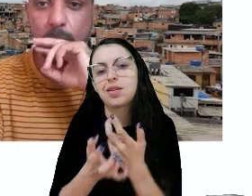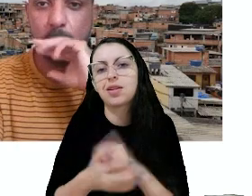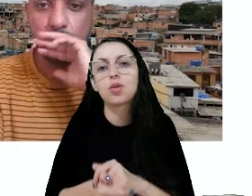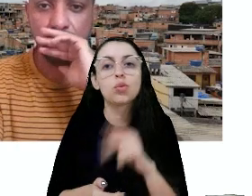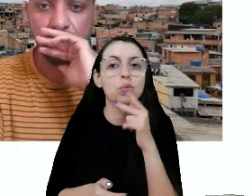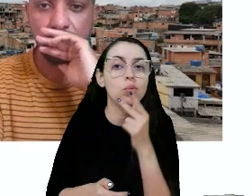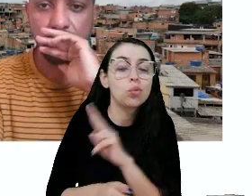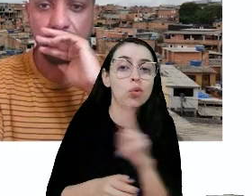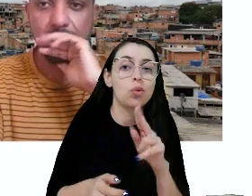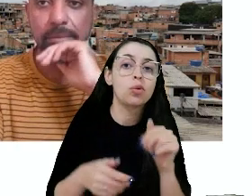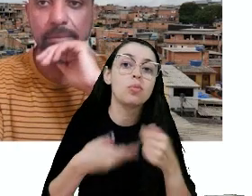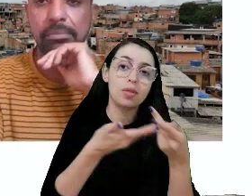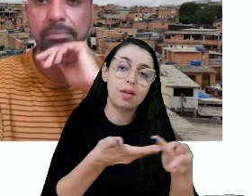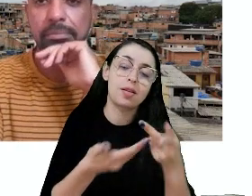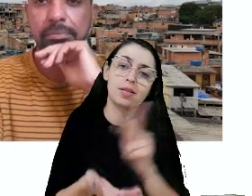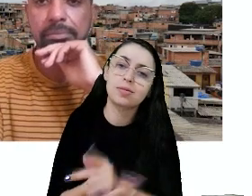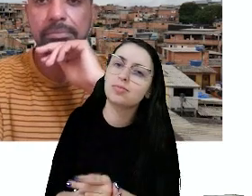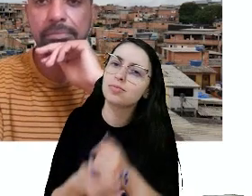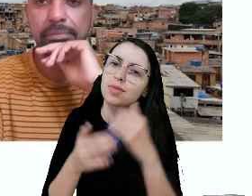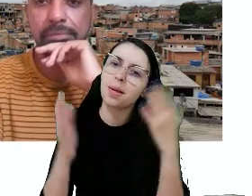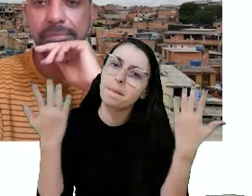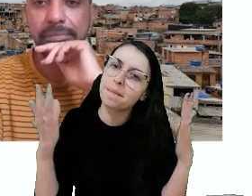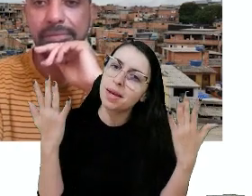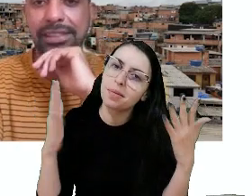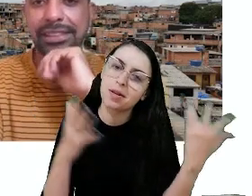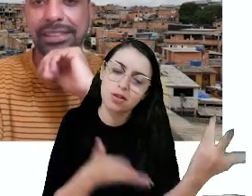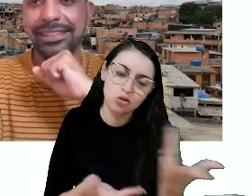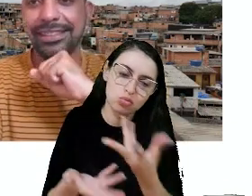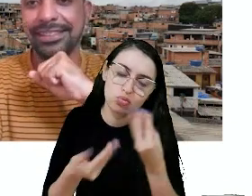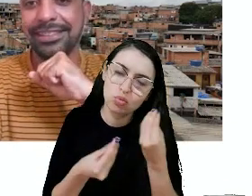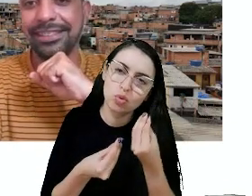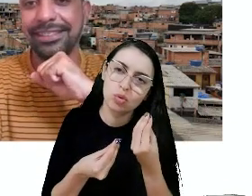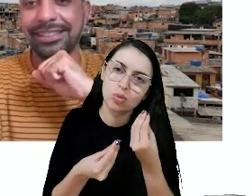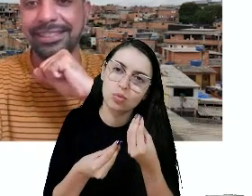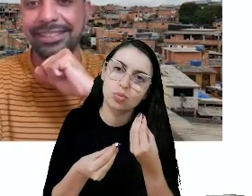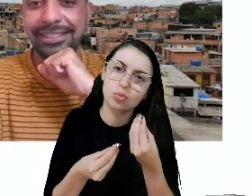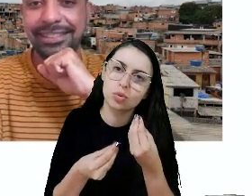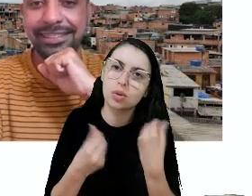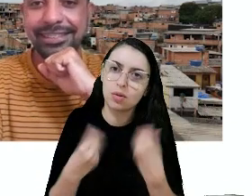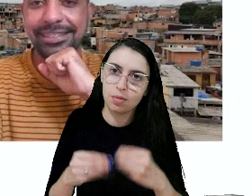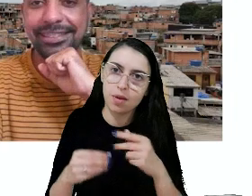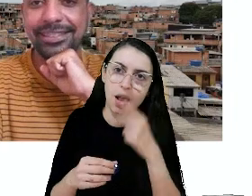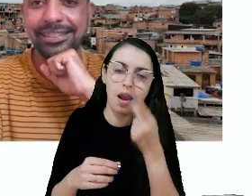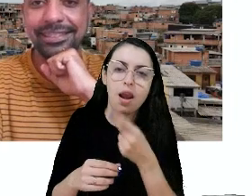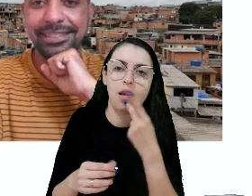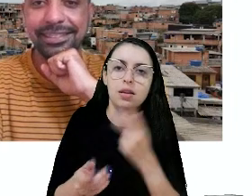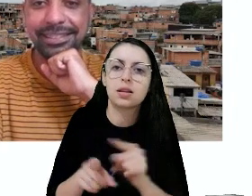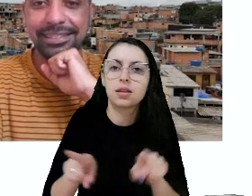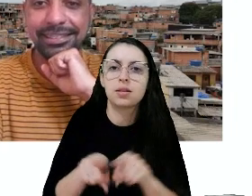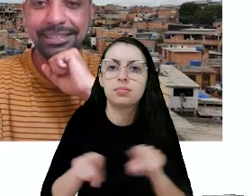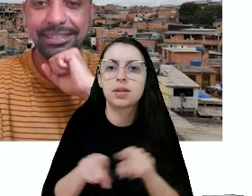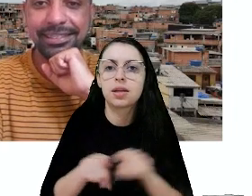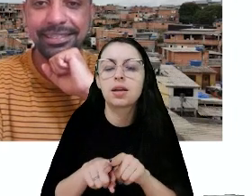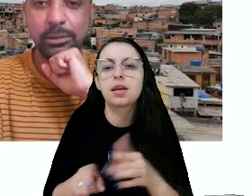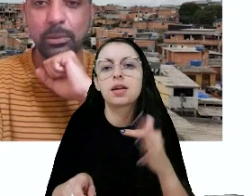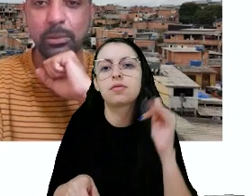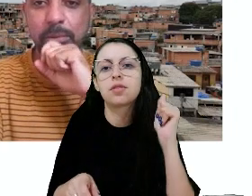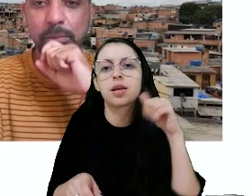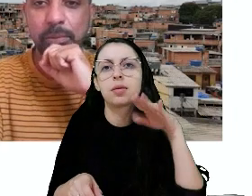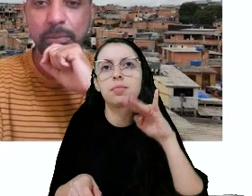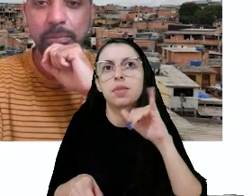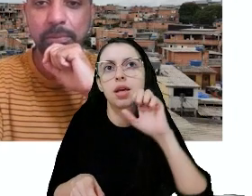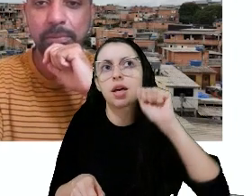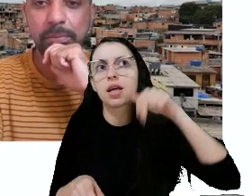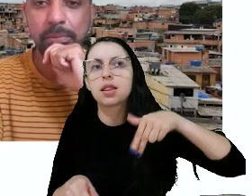nome dela eu transmito todos os parabéns que foram dados à sua fala, e também porque a Fabiana faz